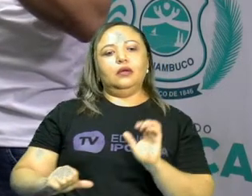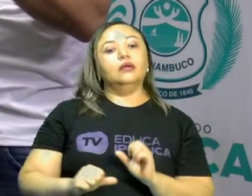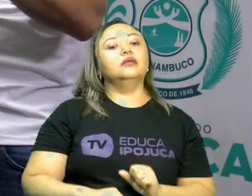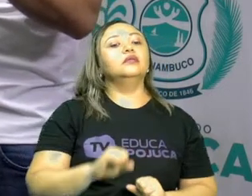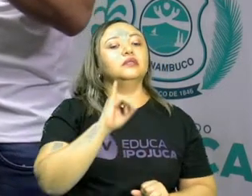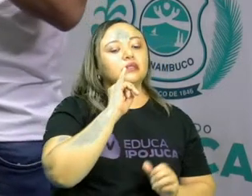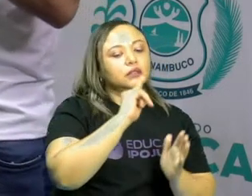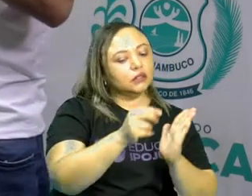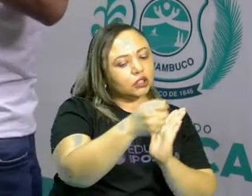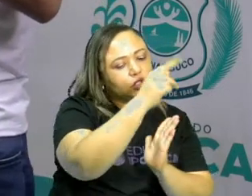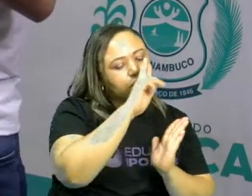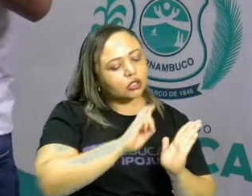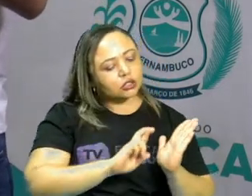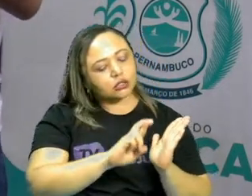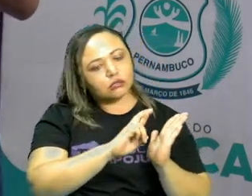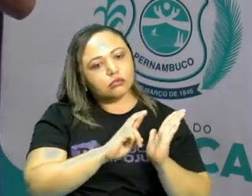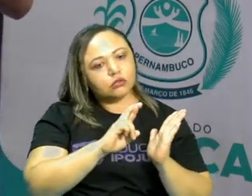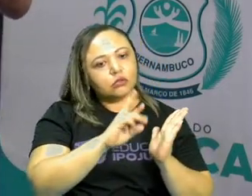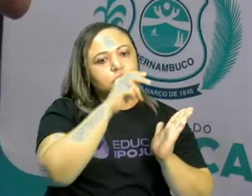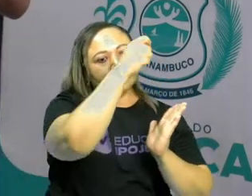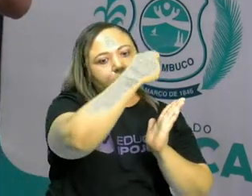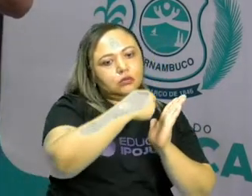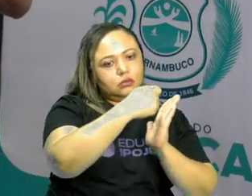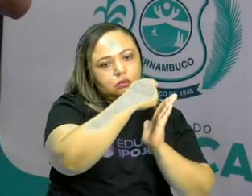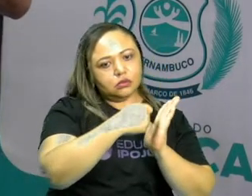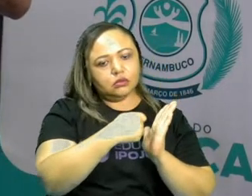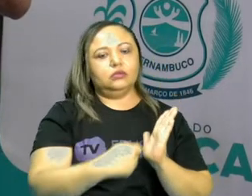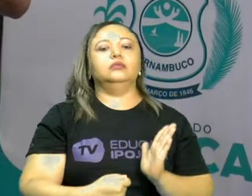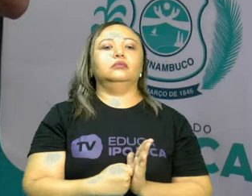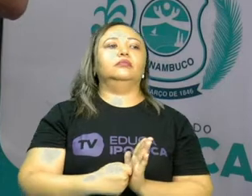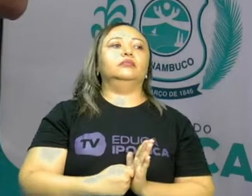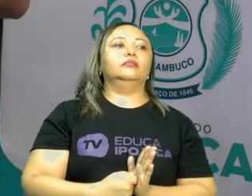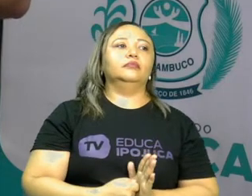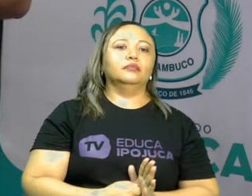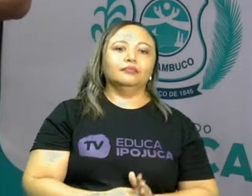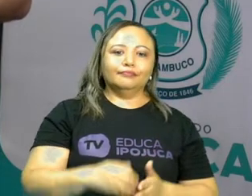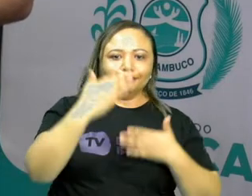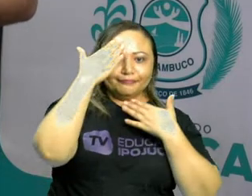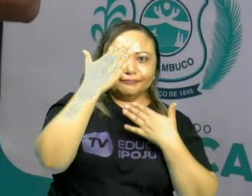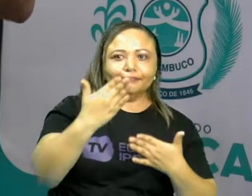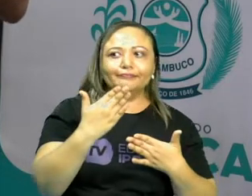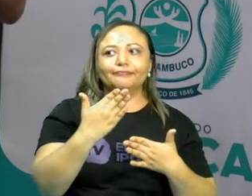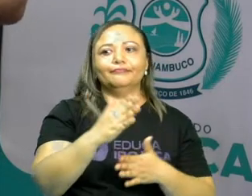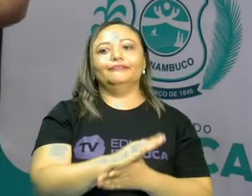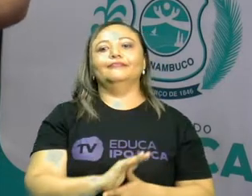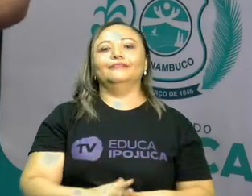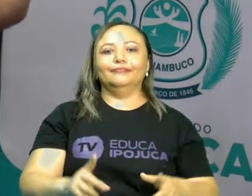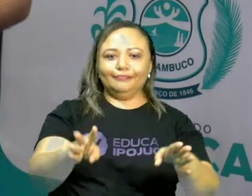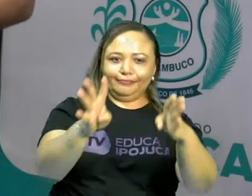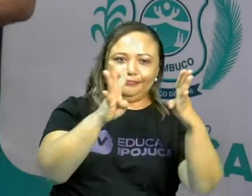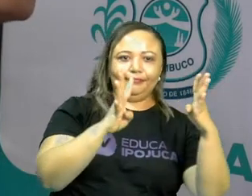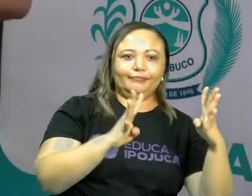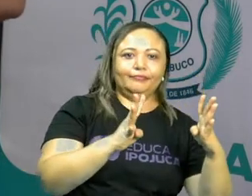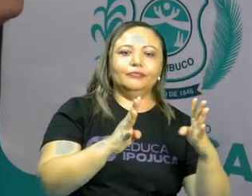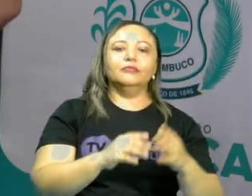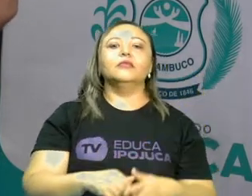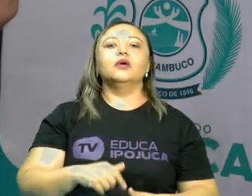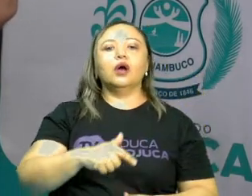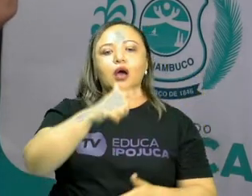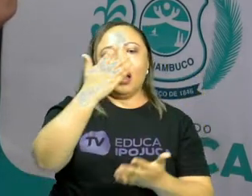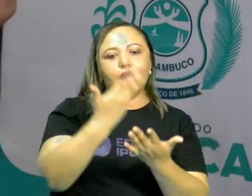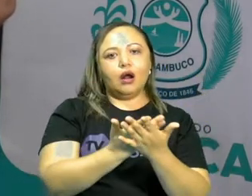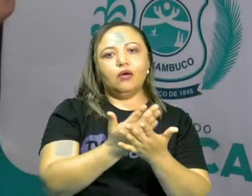transição da idade média para a idade moderna e pessoal Muito obrigado pela atenção de vocês e